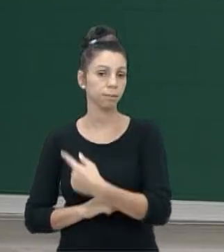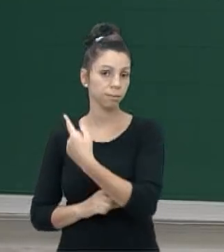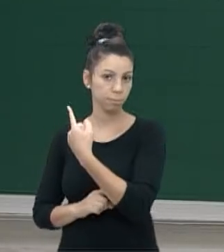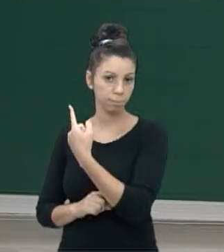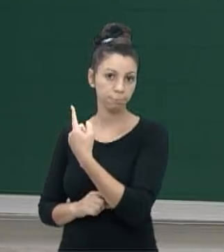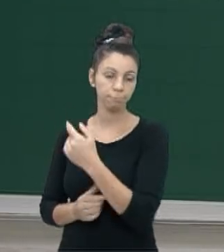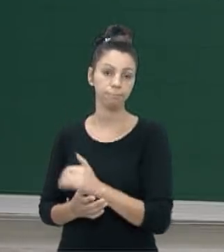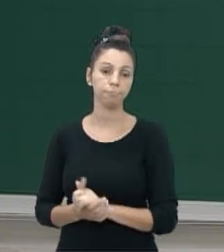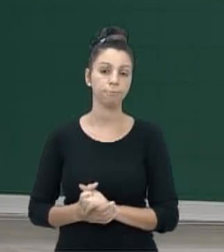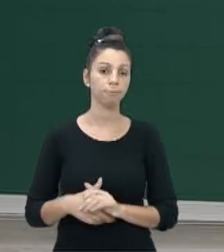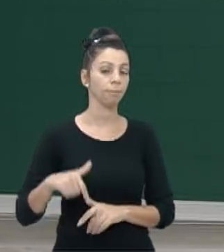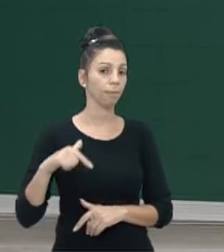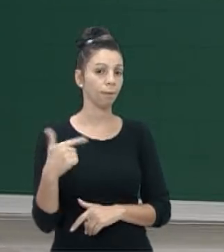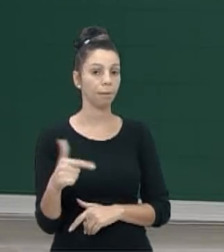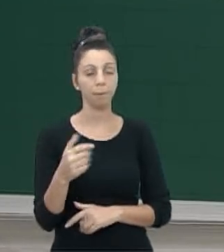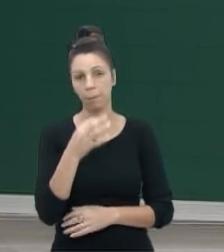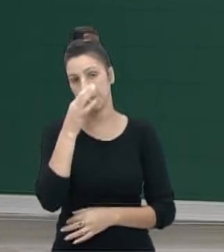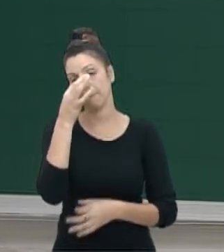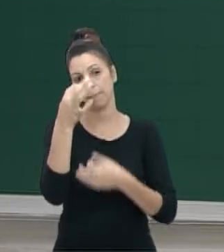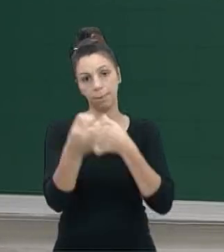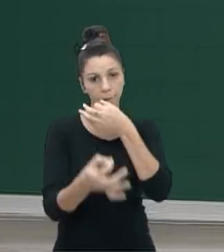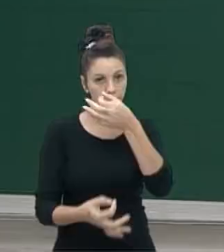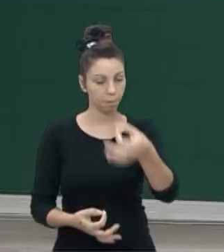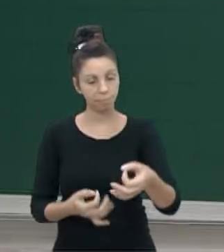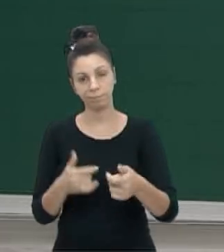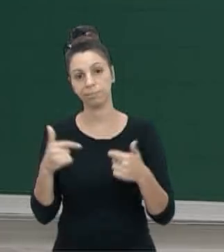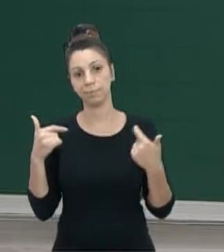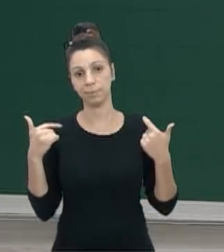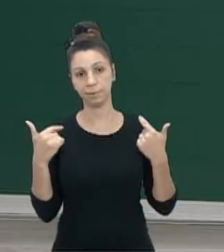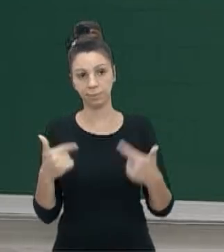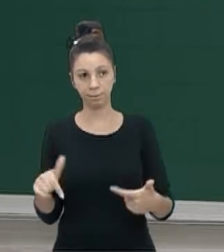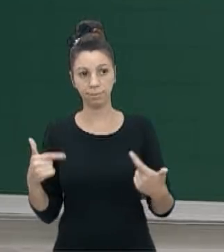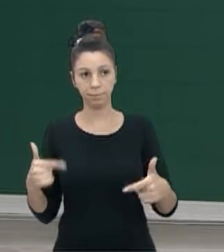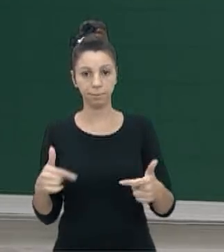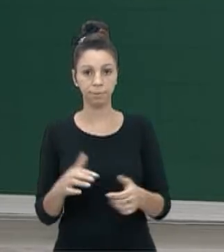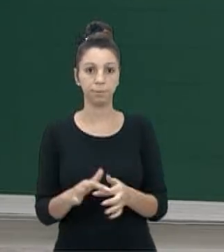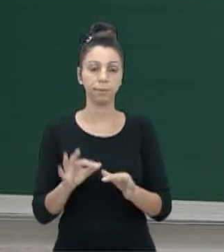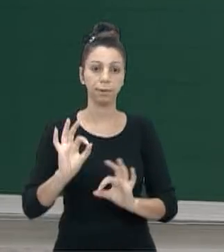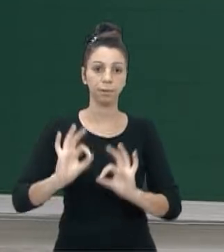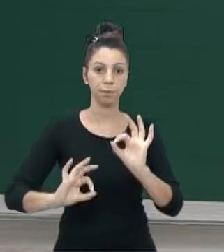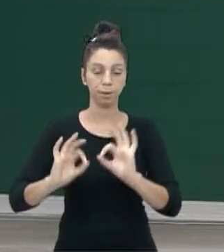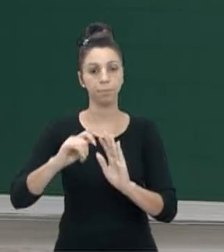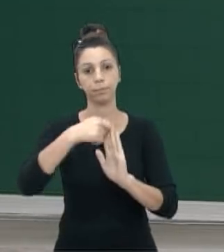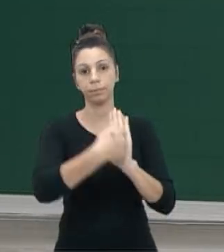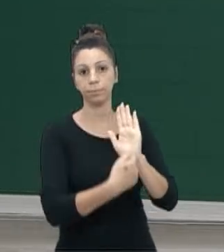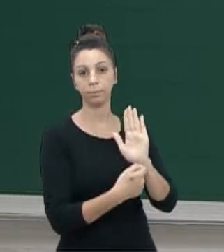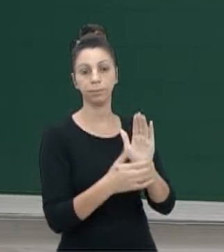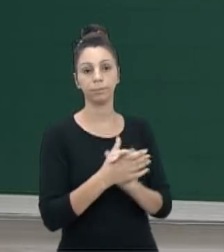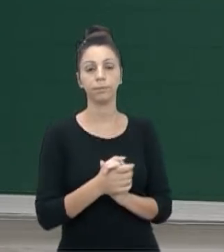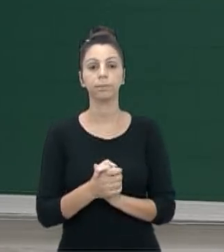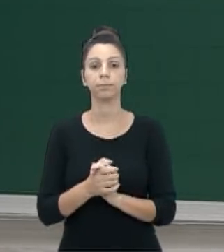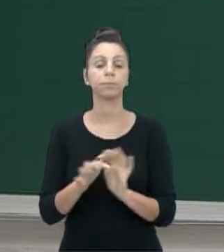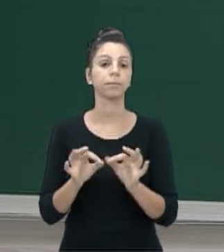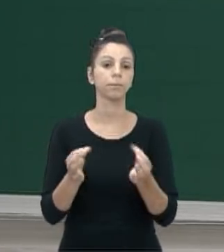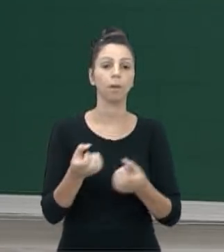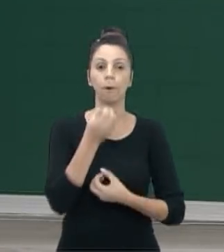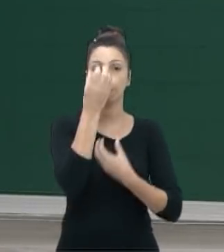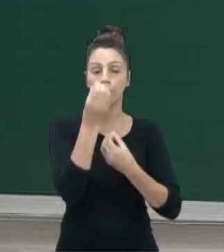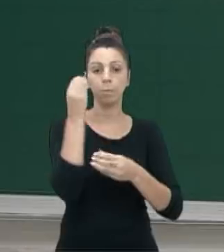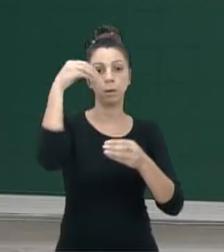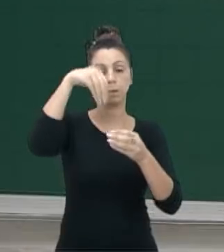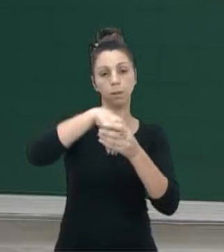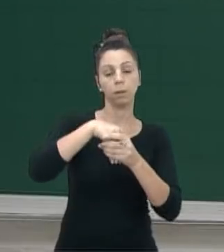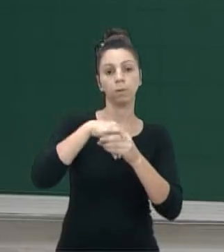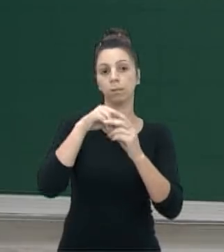produto, não há a opinião, a subjetividade da pessoa que elaborou esse texto. Né? Ela simplesmente trouxe informações de uma